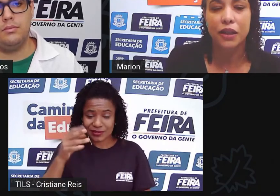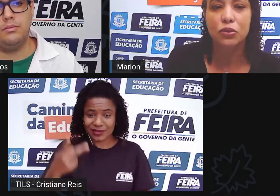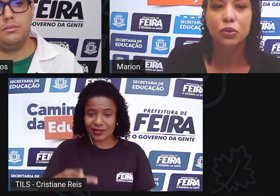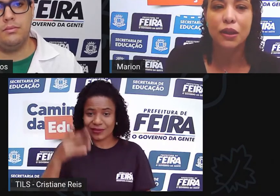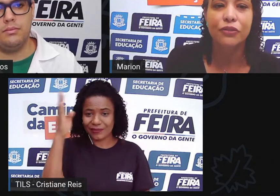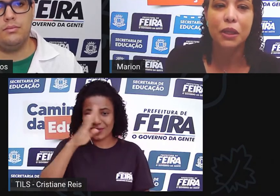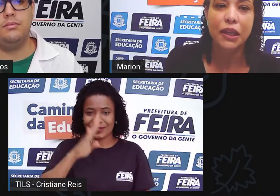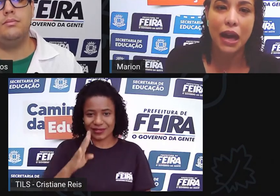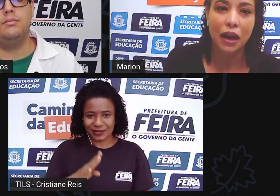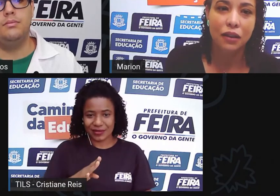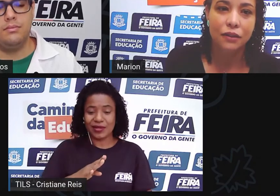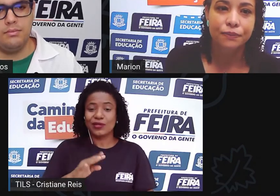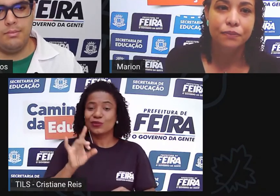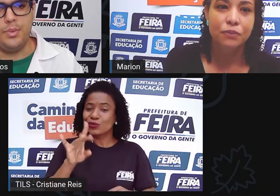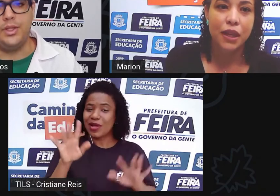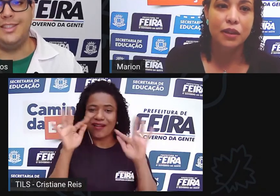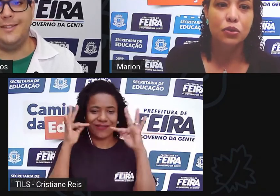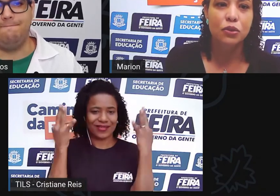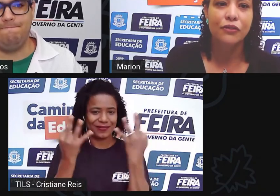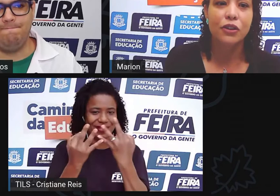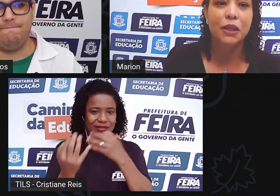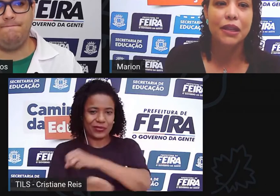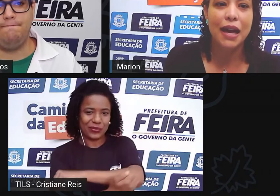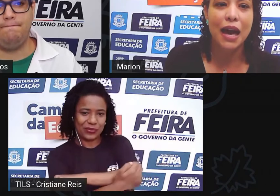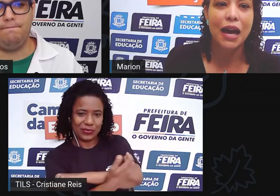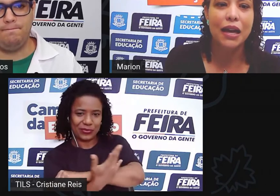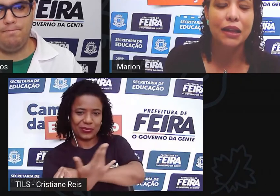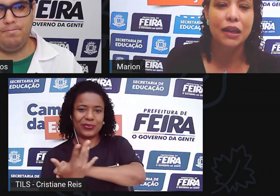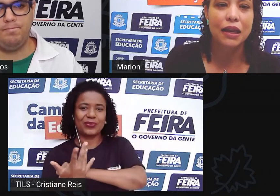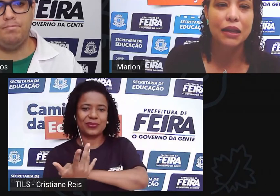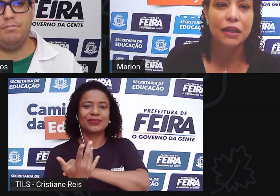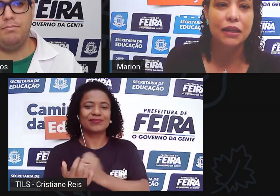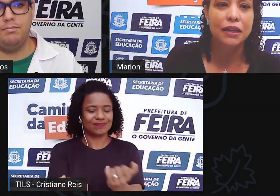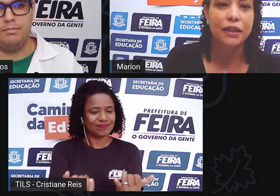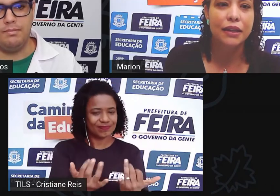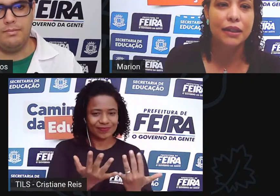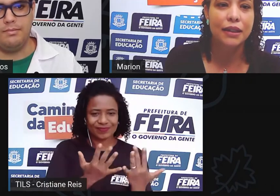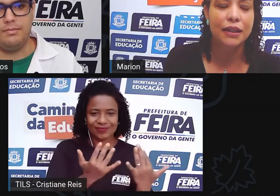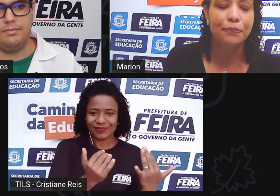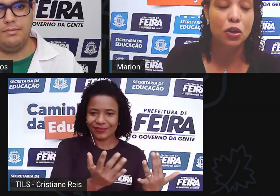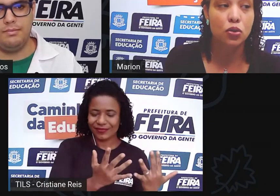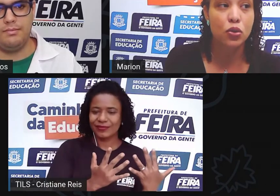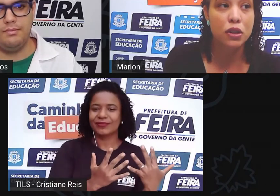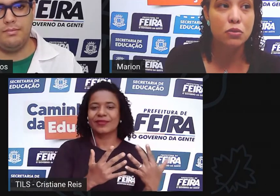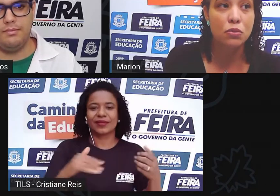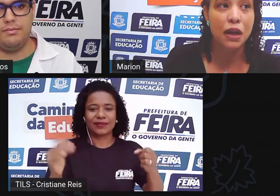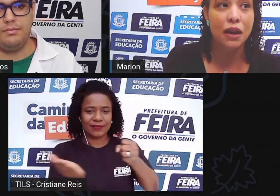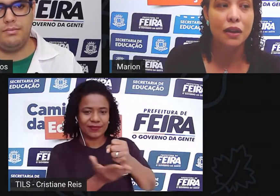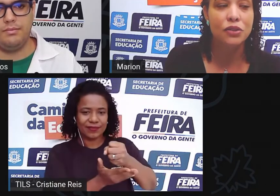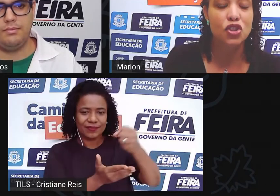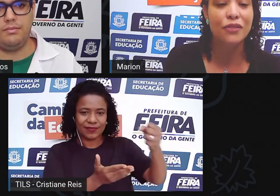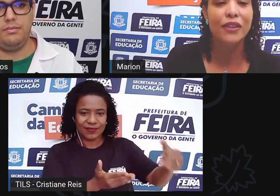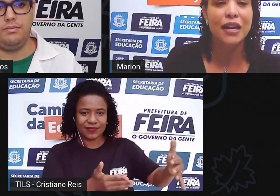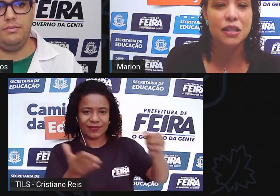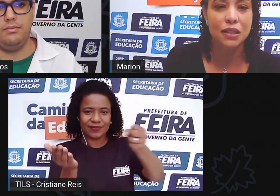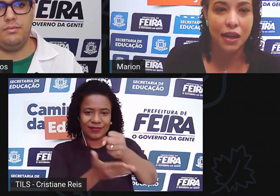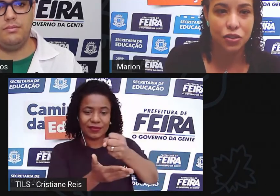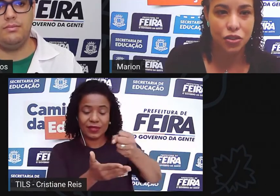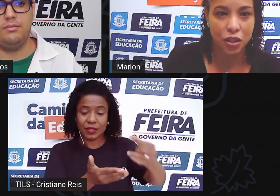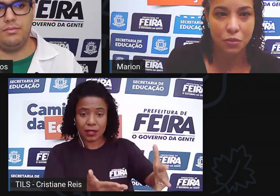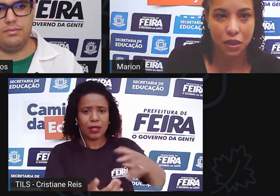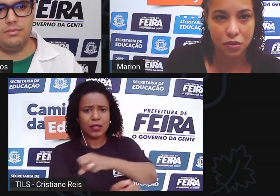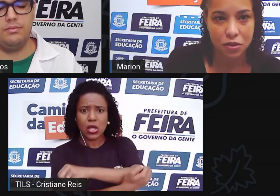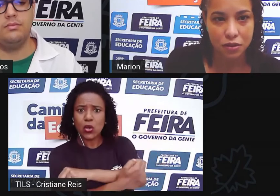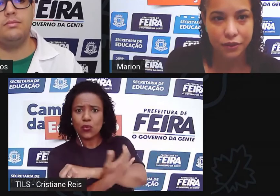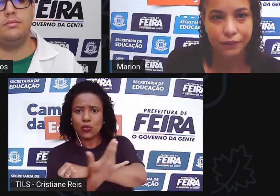pela agricultura familiar. Pois a agricultura familiar, ela produz uma diversidade